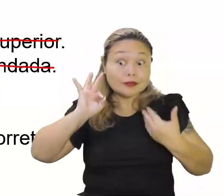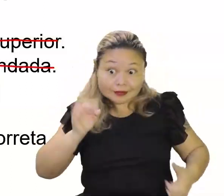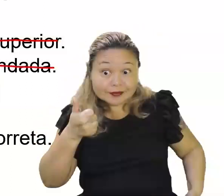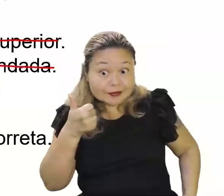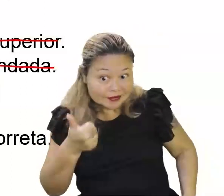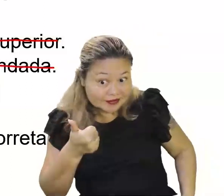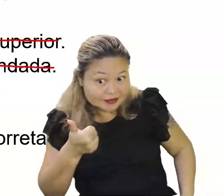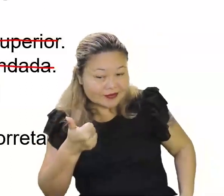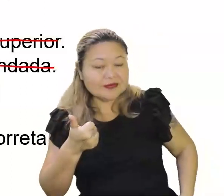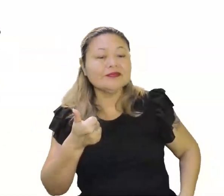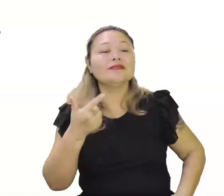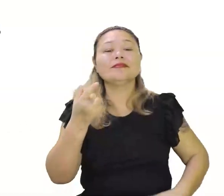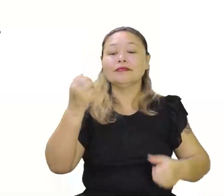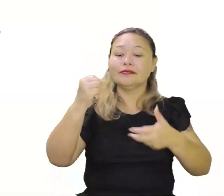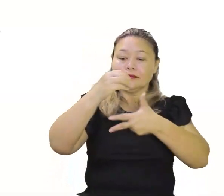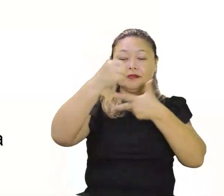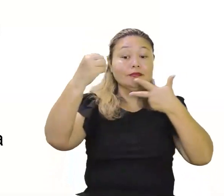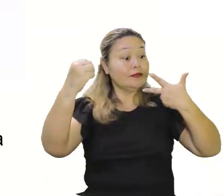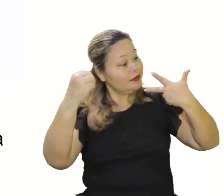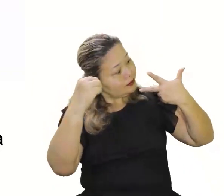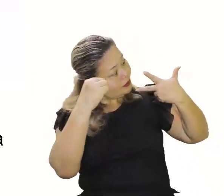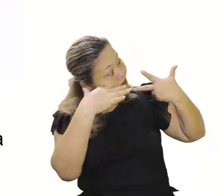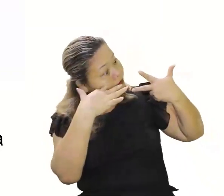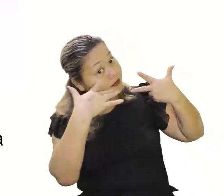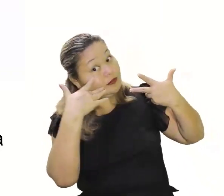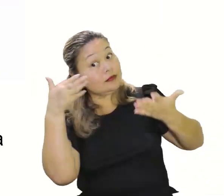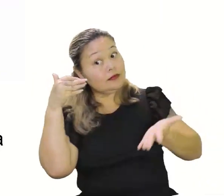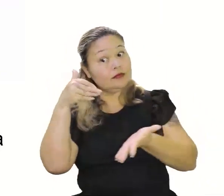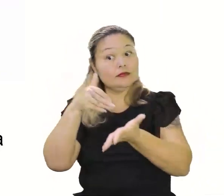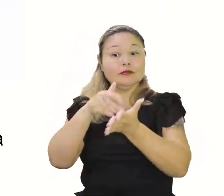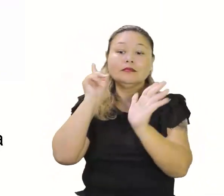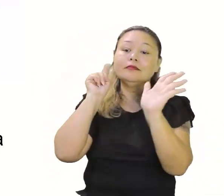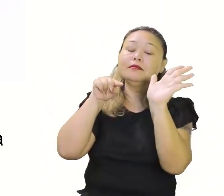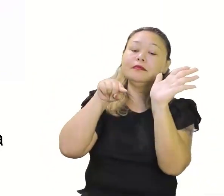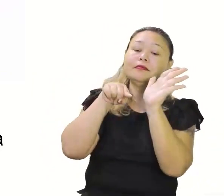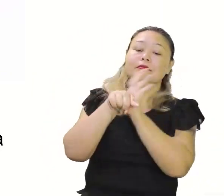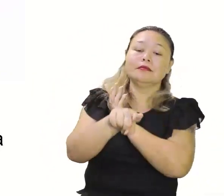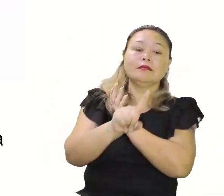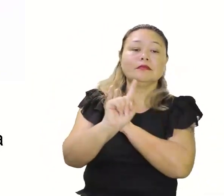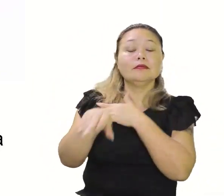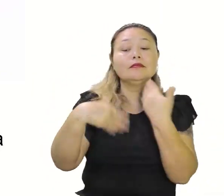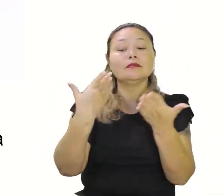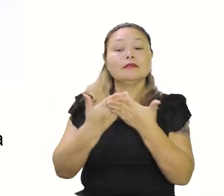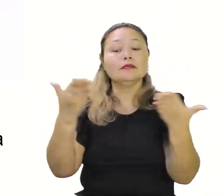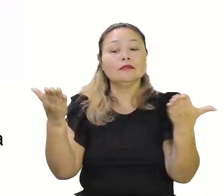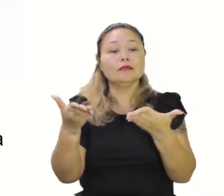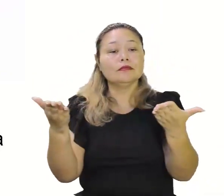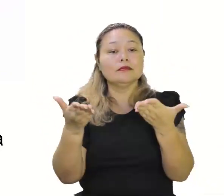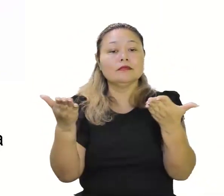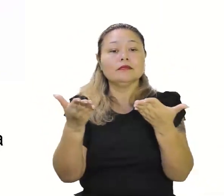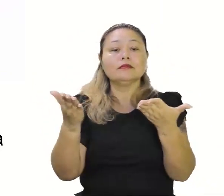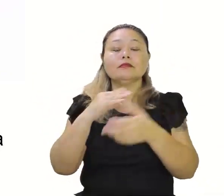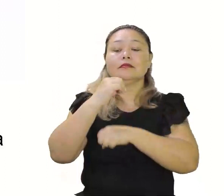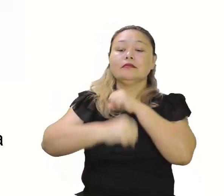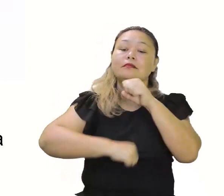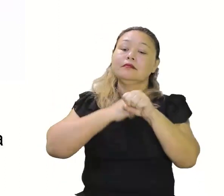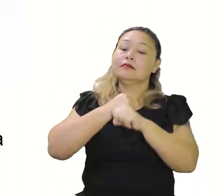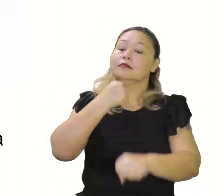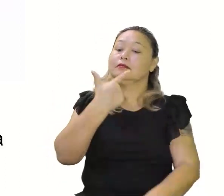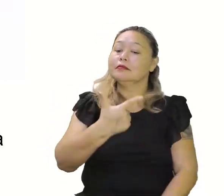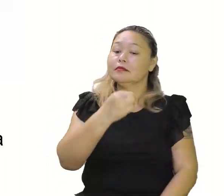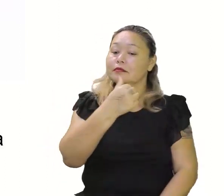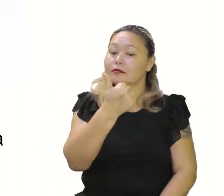Certinho. Se liga no Enem, vamos lá? A última perguntinha da aula de hoje. Enem